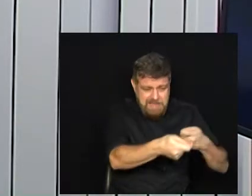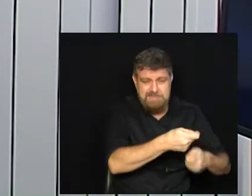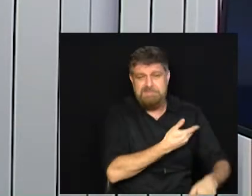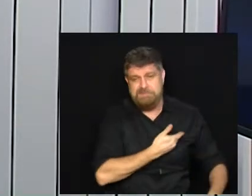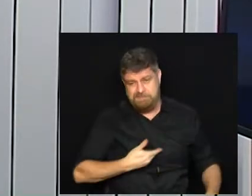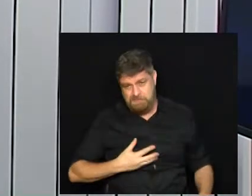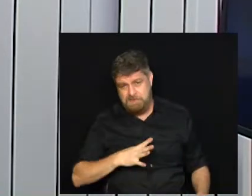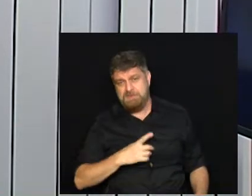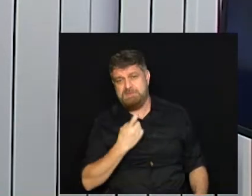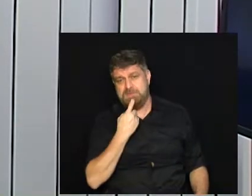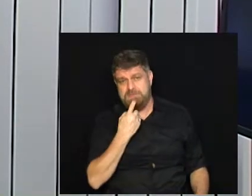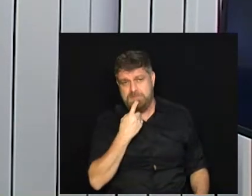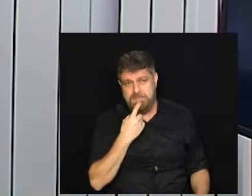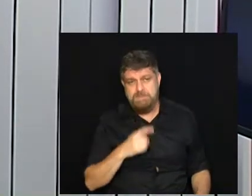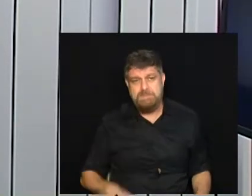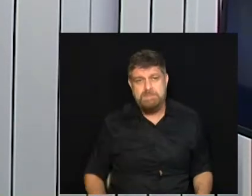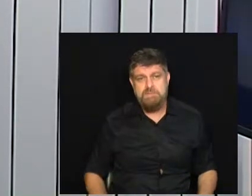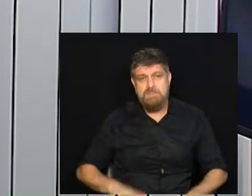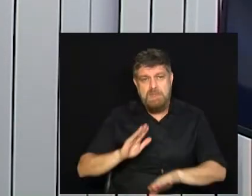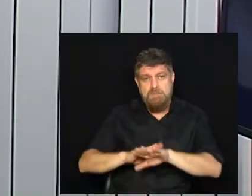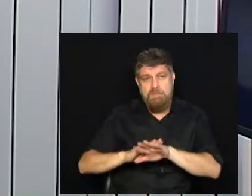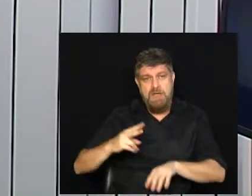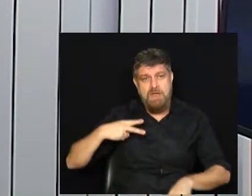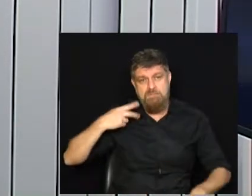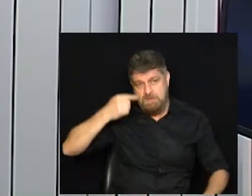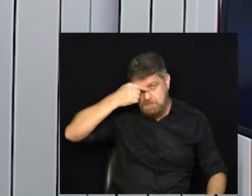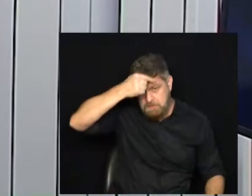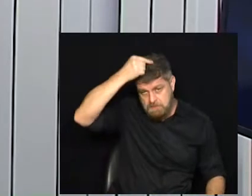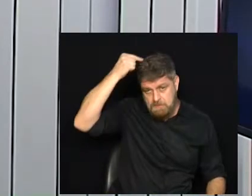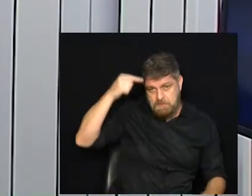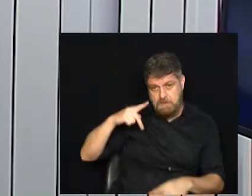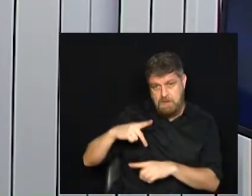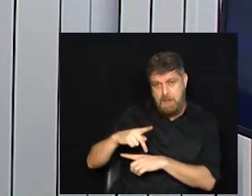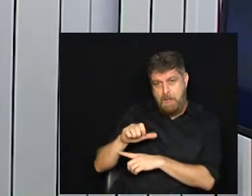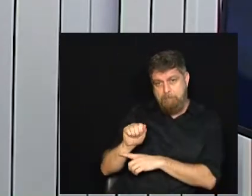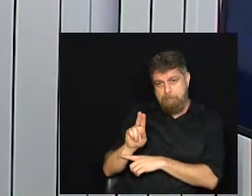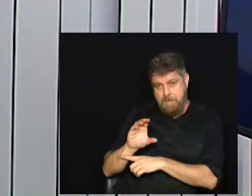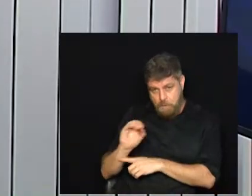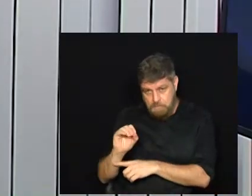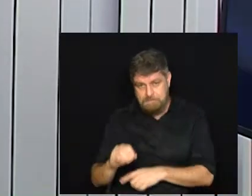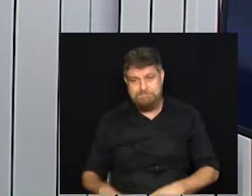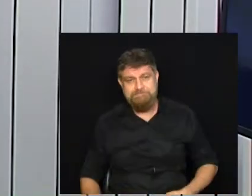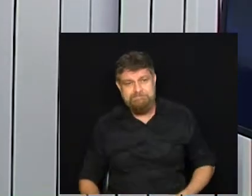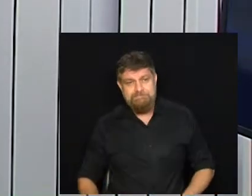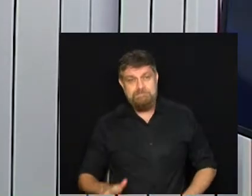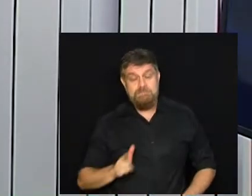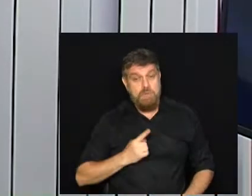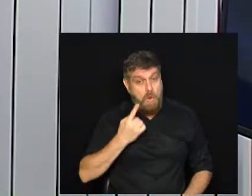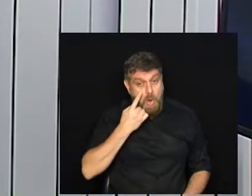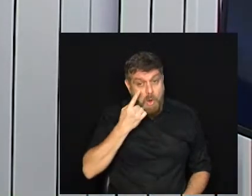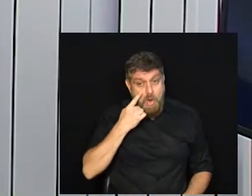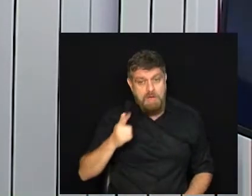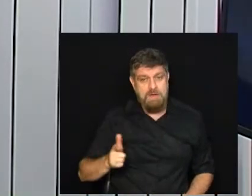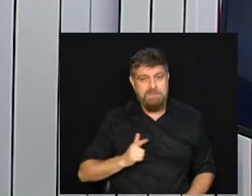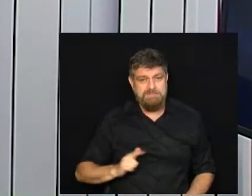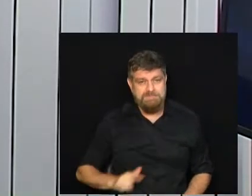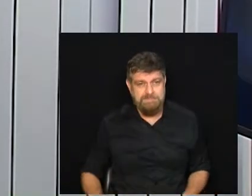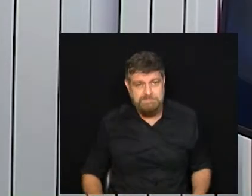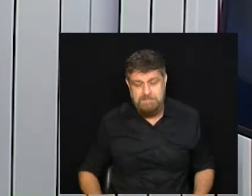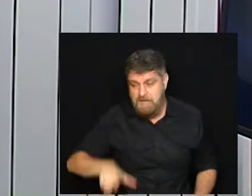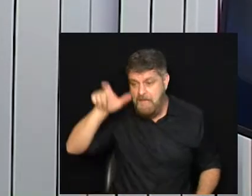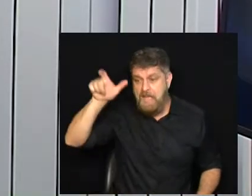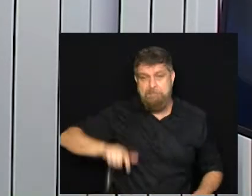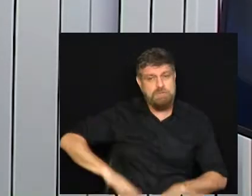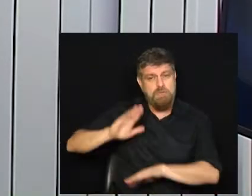pública municipal. A iniciativa é do vereador Paulo Gaspar. E olha só, a meritocracia